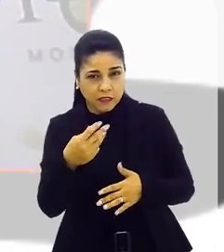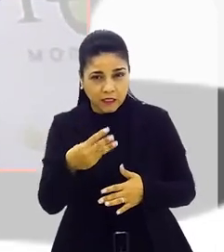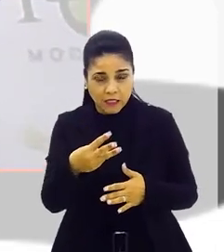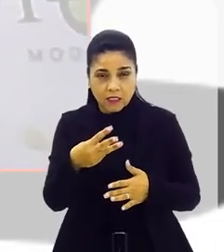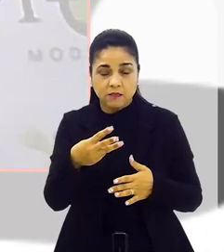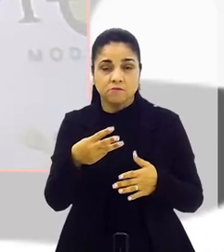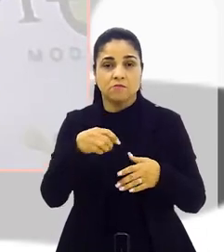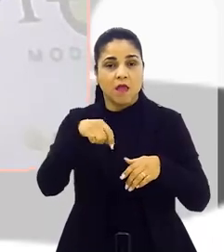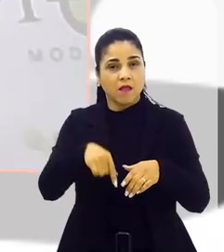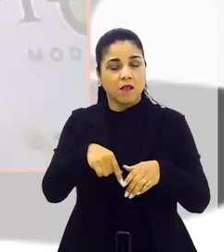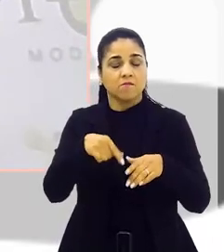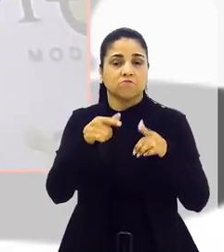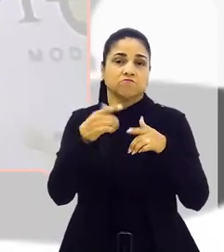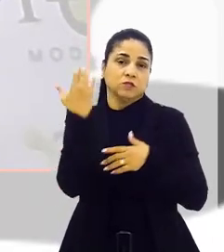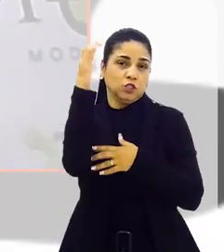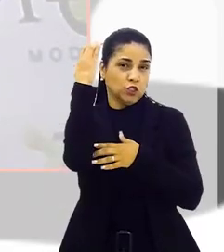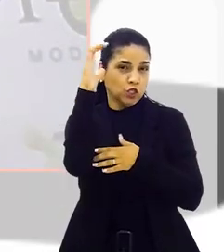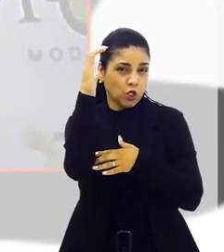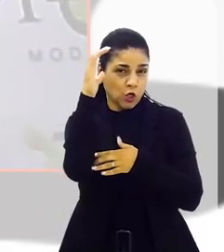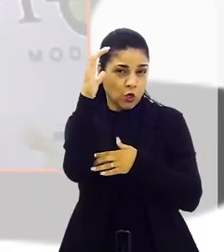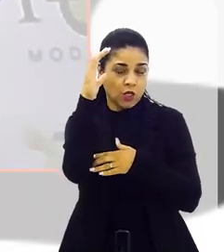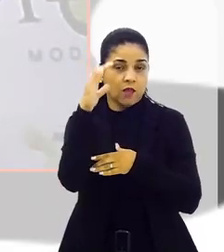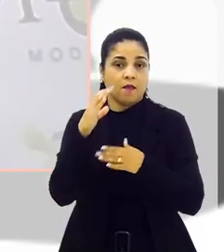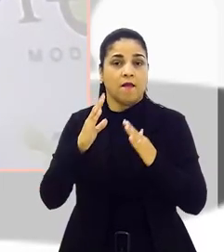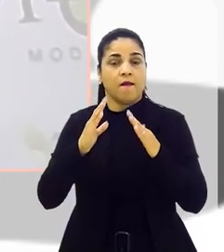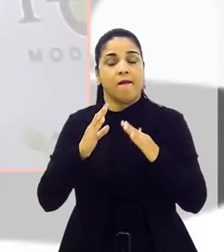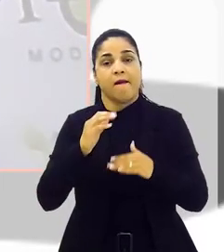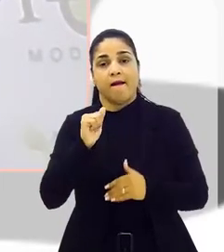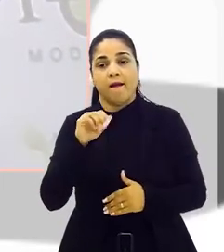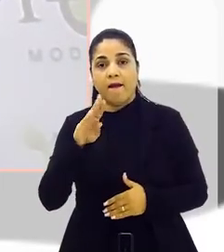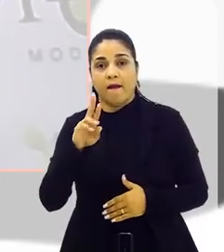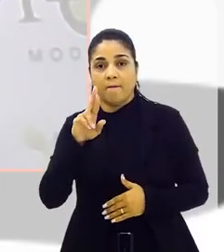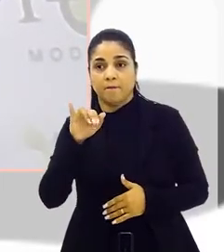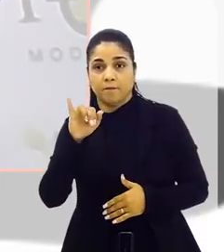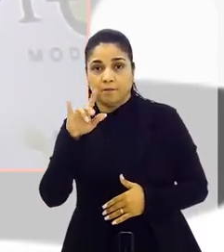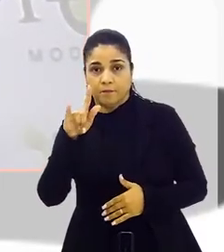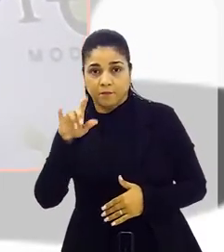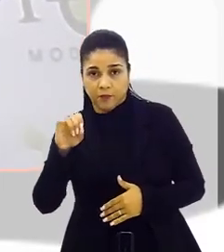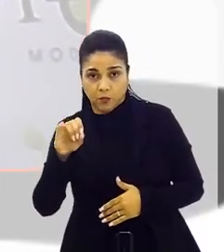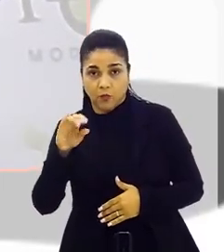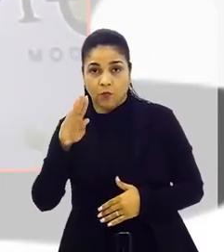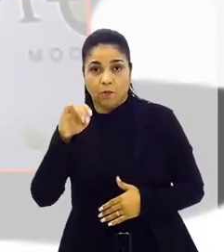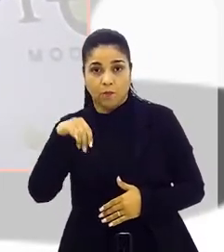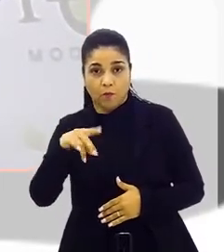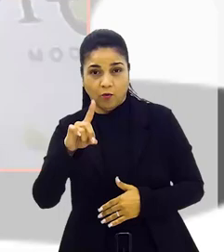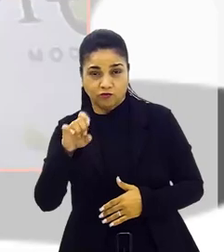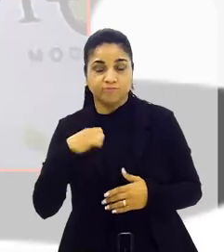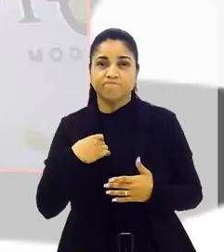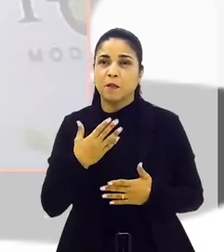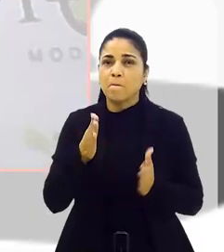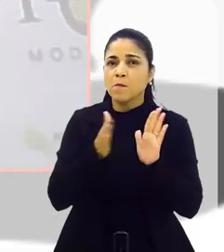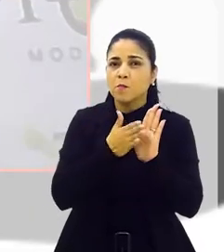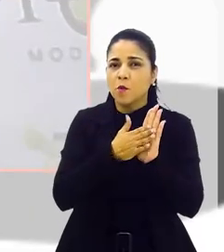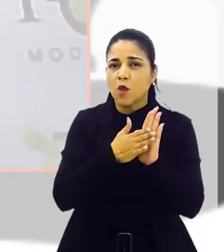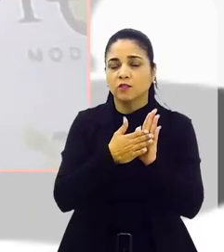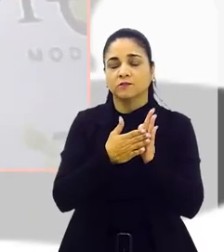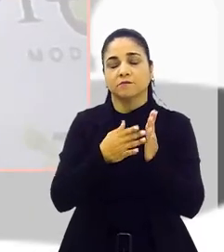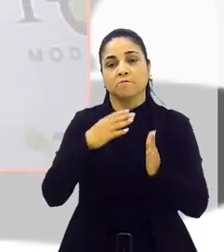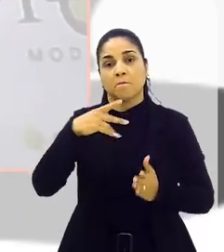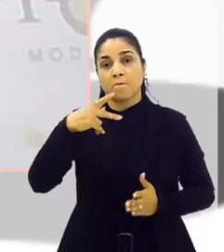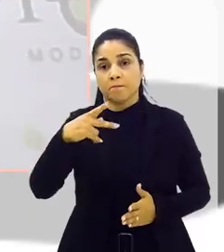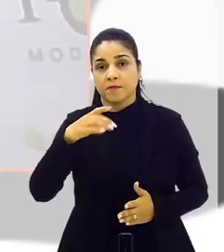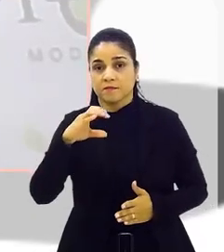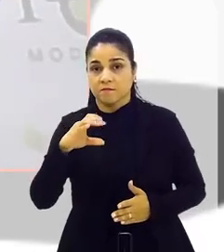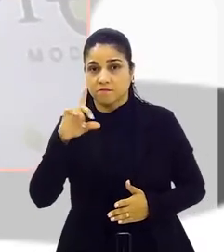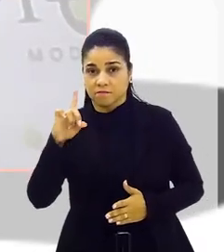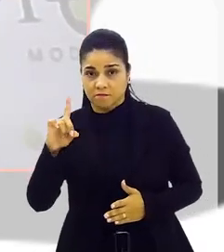num centro cultural, Abrigo de Bondes, aqui em Niterói. Em 2016, eles me fizeram a proposta de colocar PCDs na minha turma.